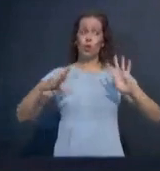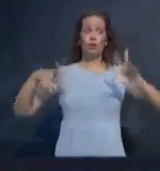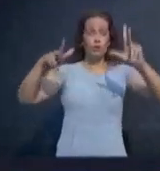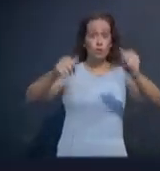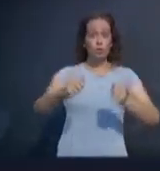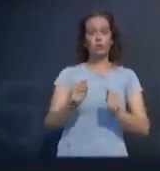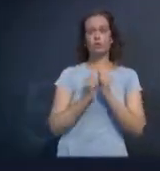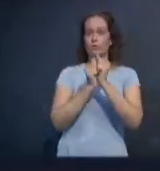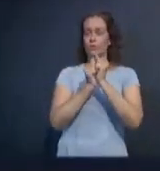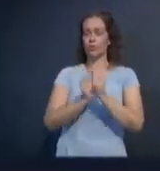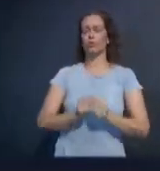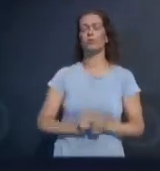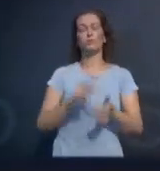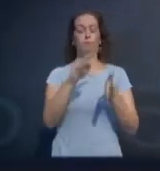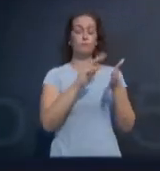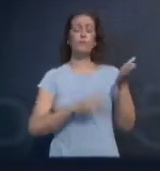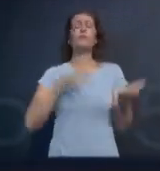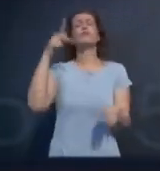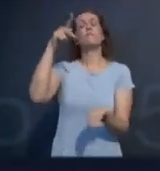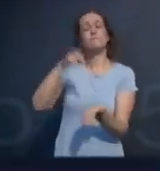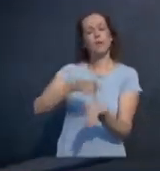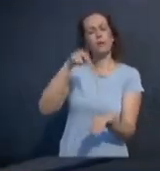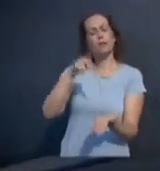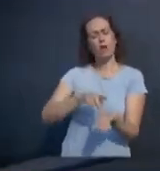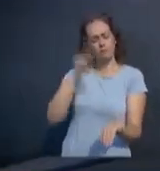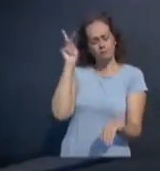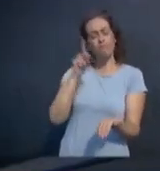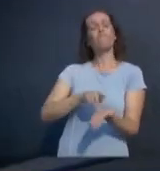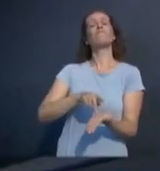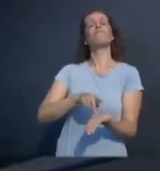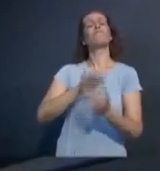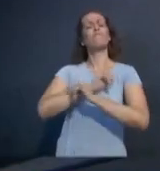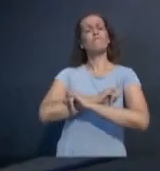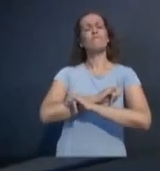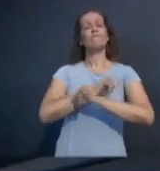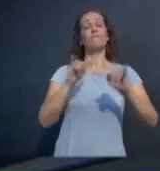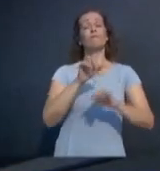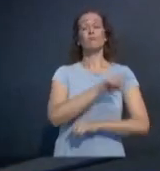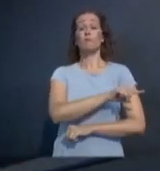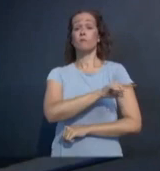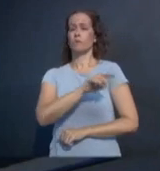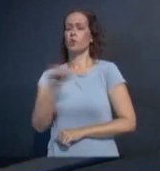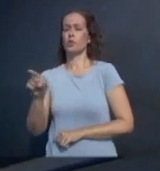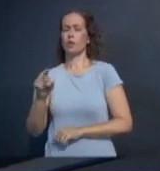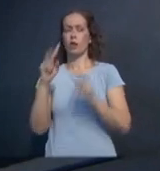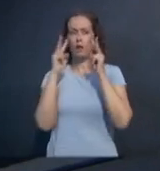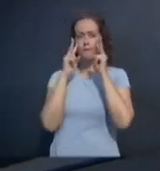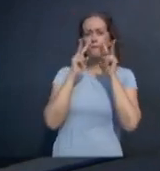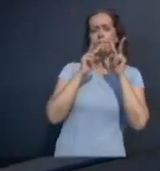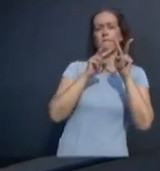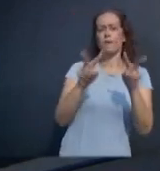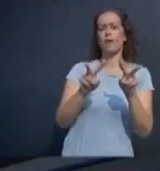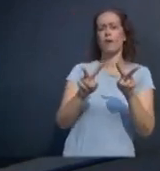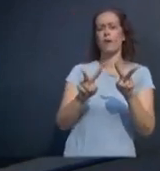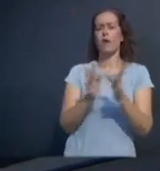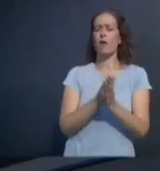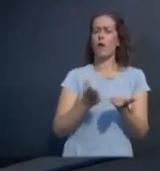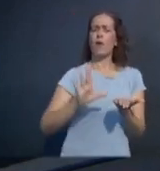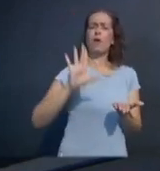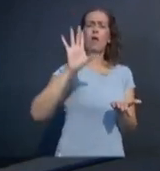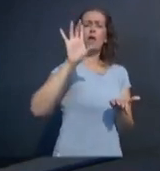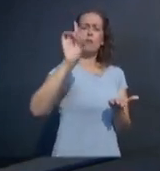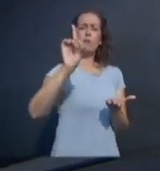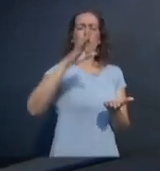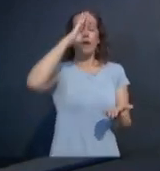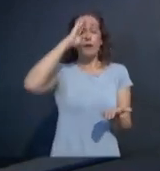juntos? Em verdade vos digo: quem ouve a minha palavra e crê naquele que me